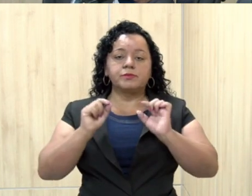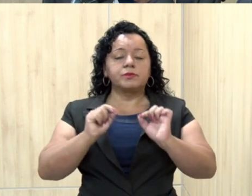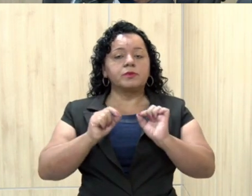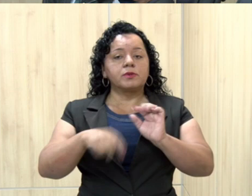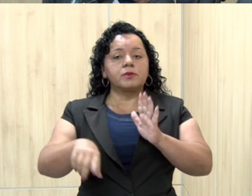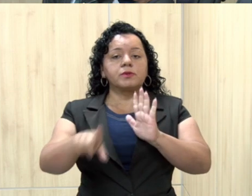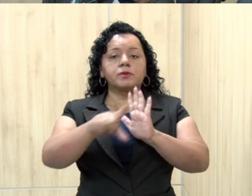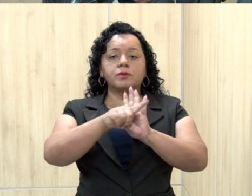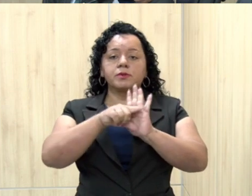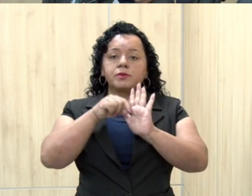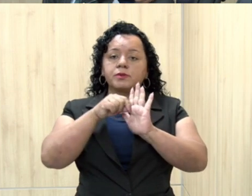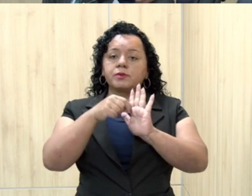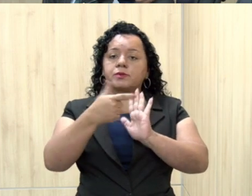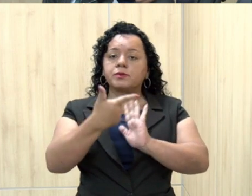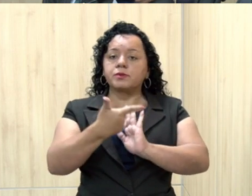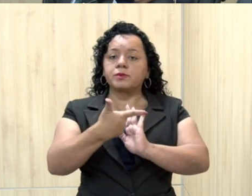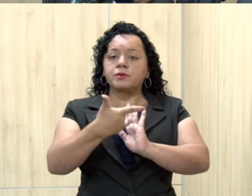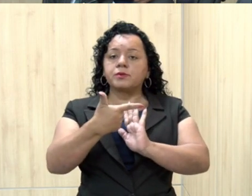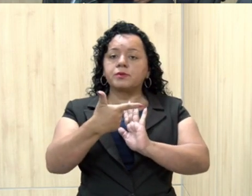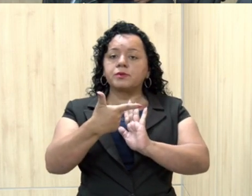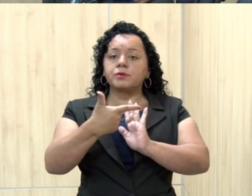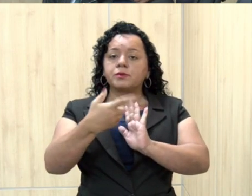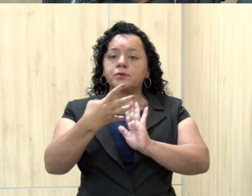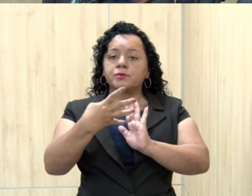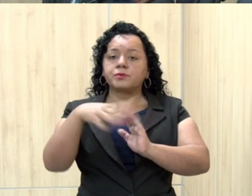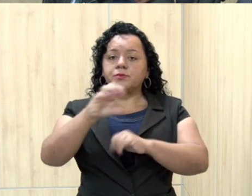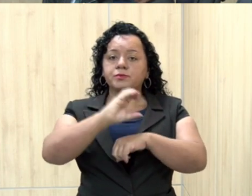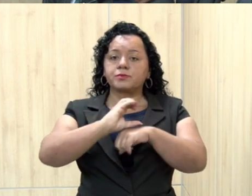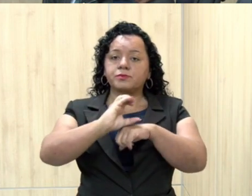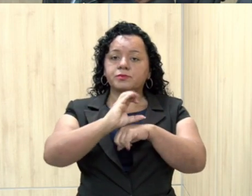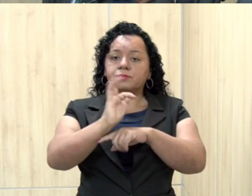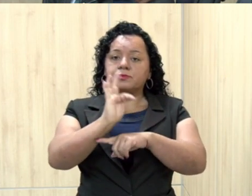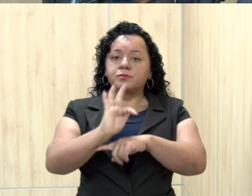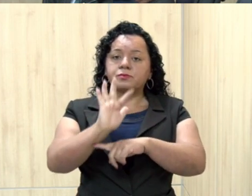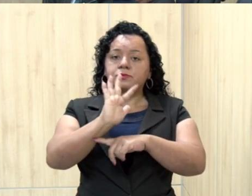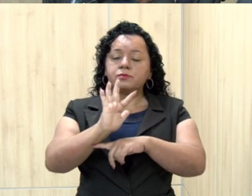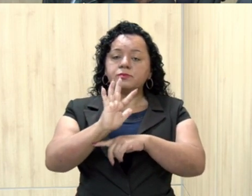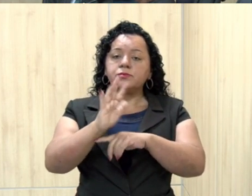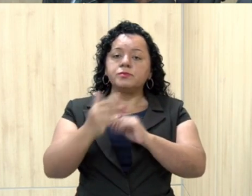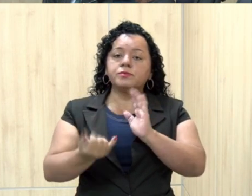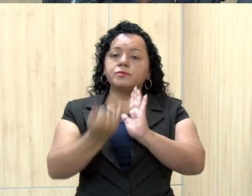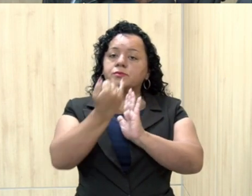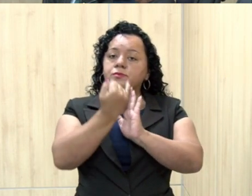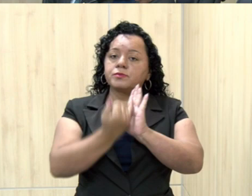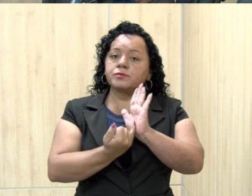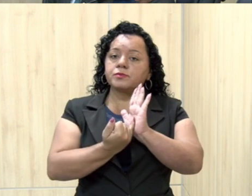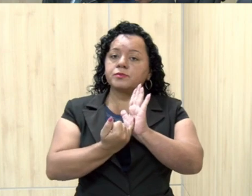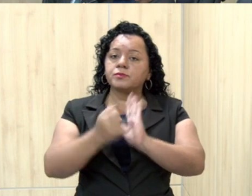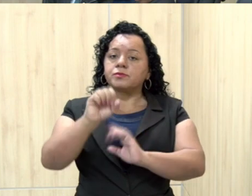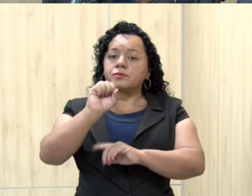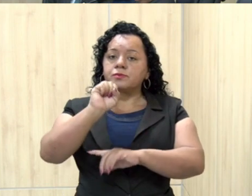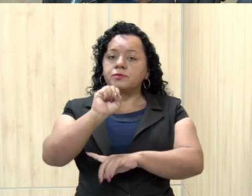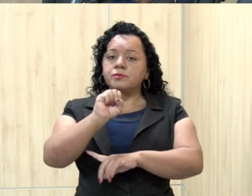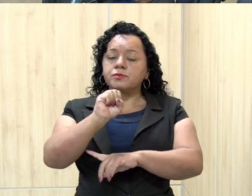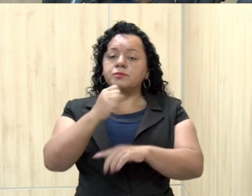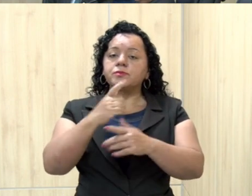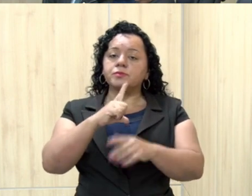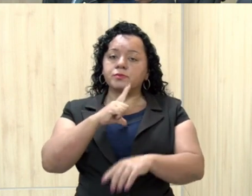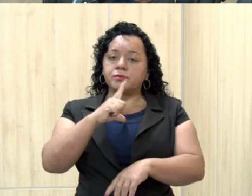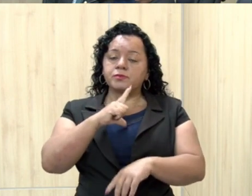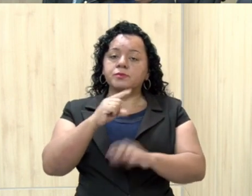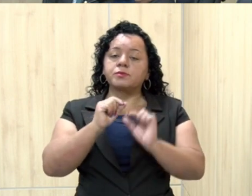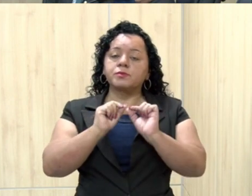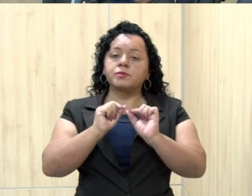24 da Constituição Federal o seu artigo inseto traz como matéria